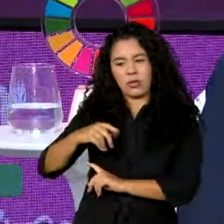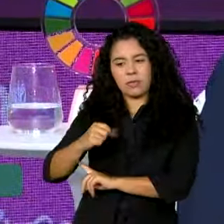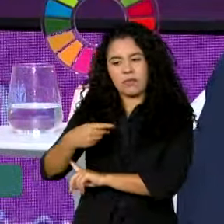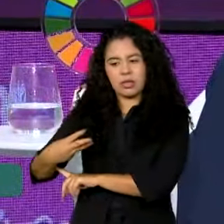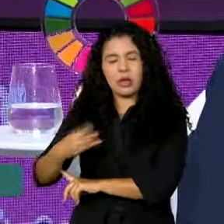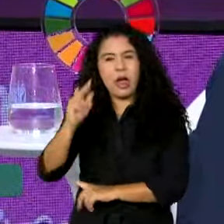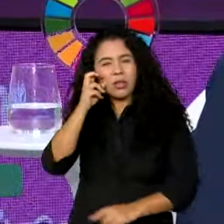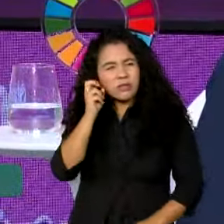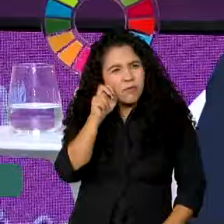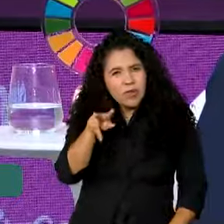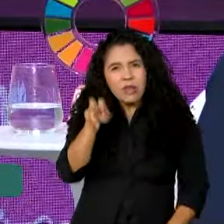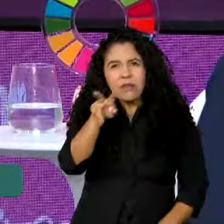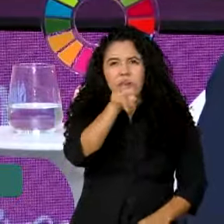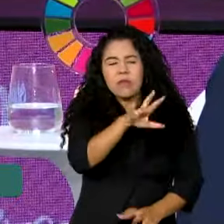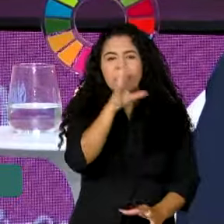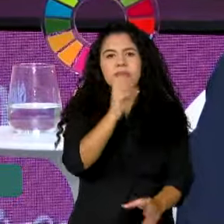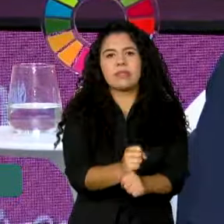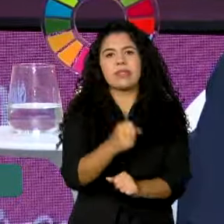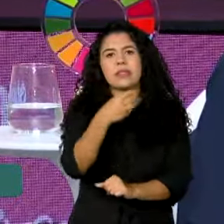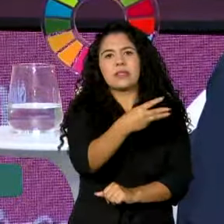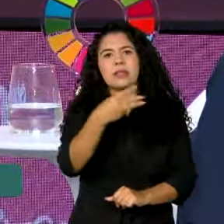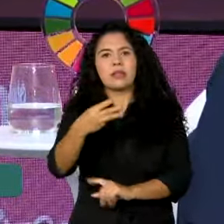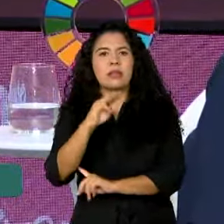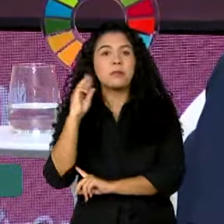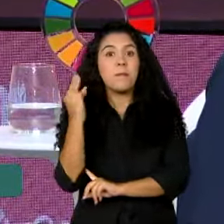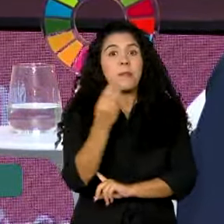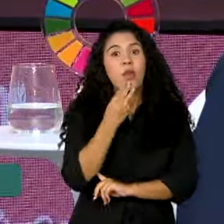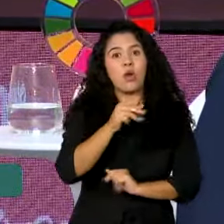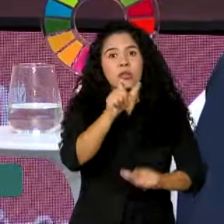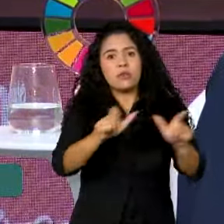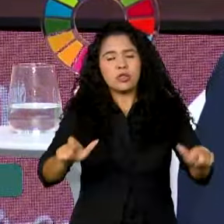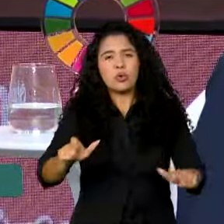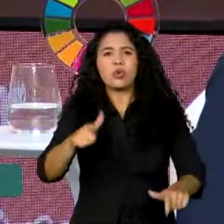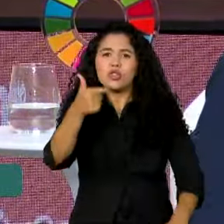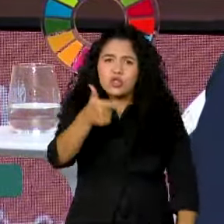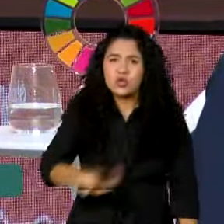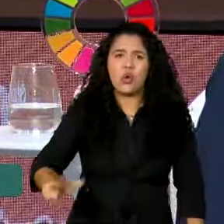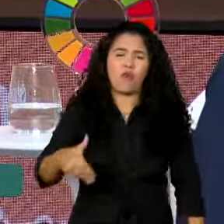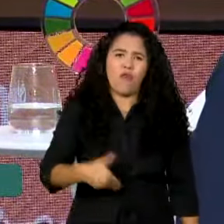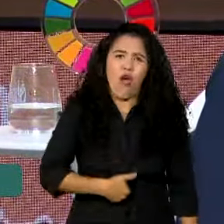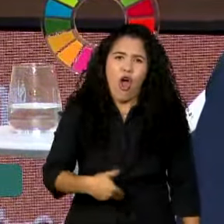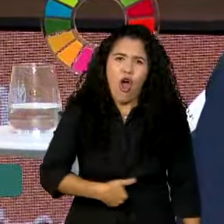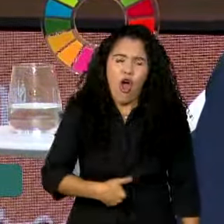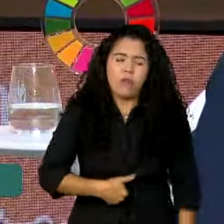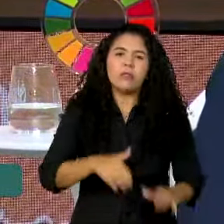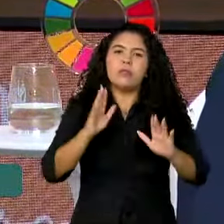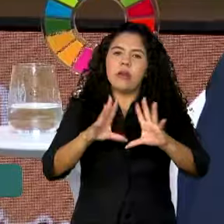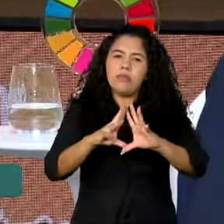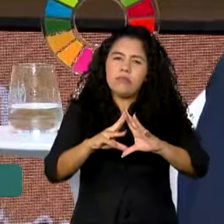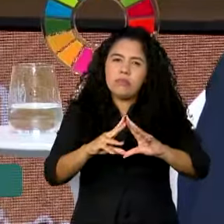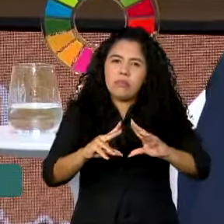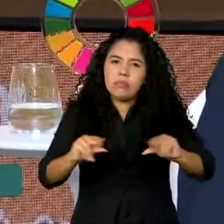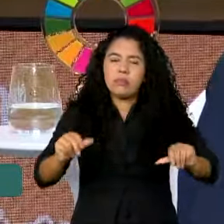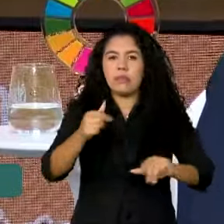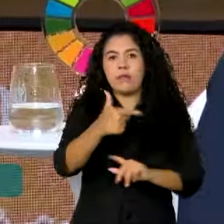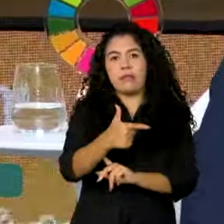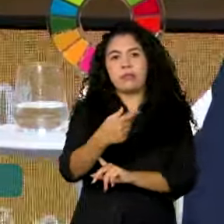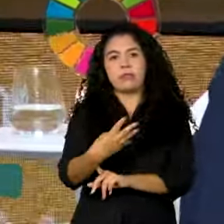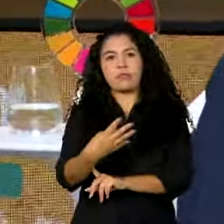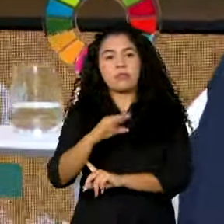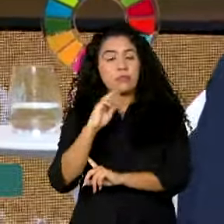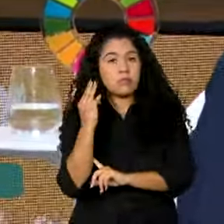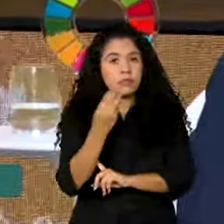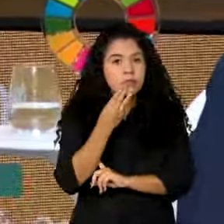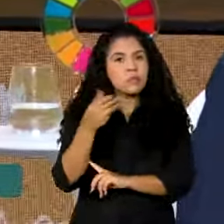33 milhões de pessoas com fome outra vez. Já acabamos, já tiramos 24 milhões e 500 mil